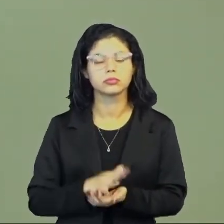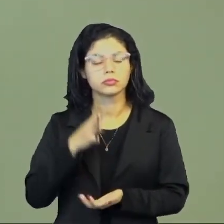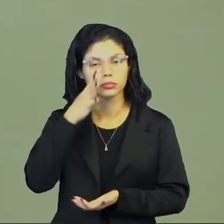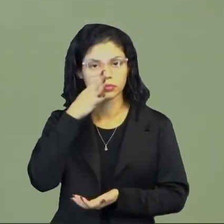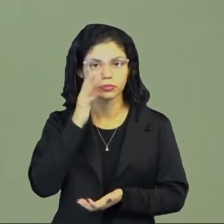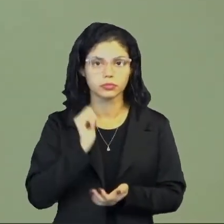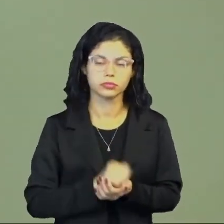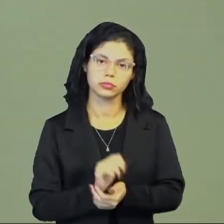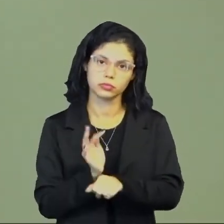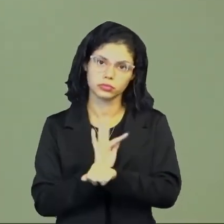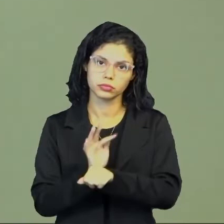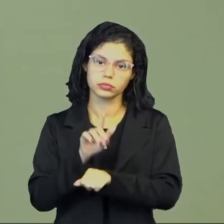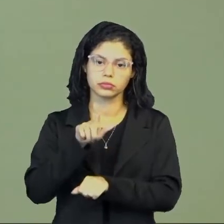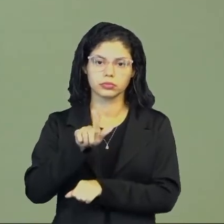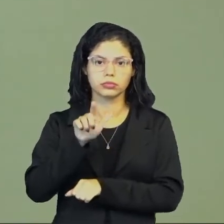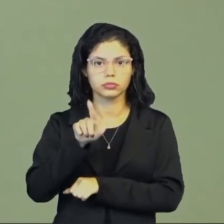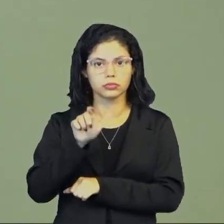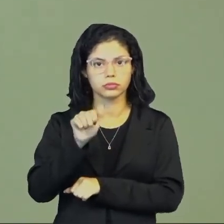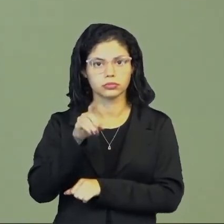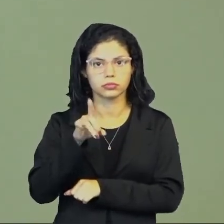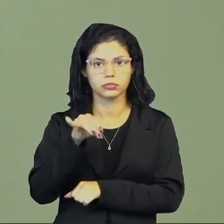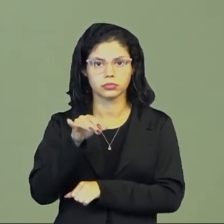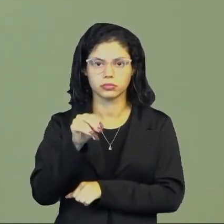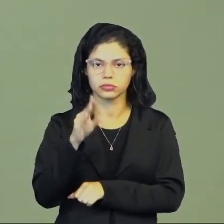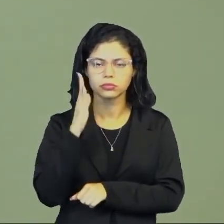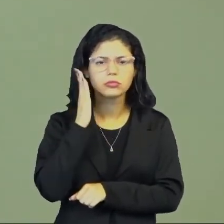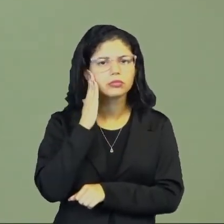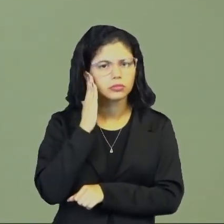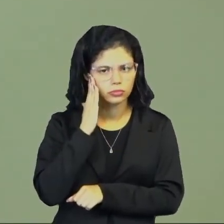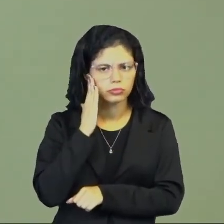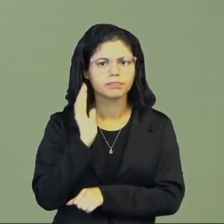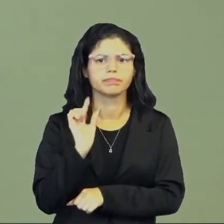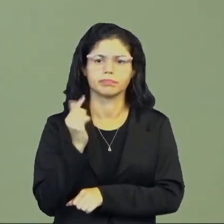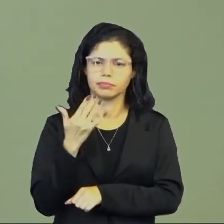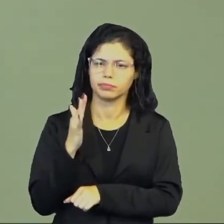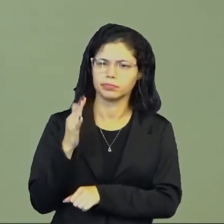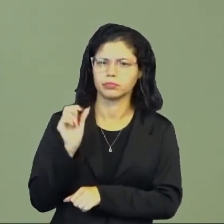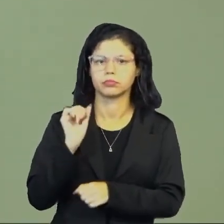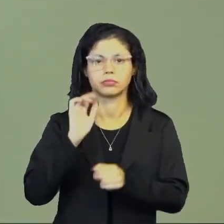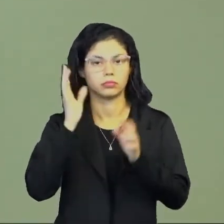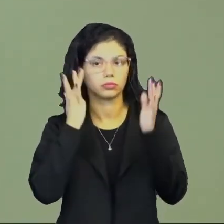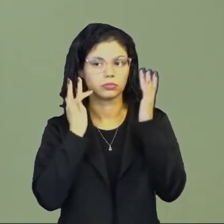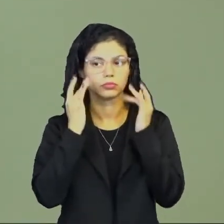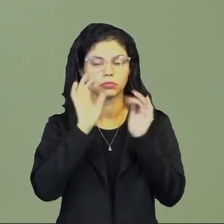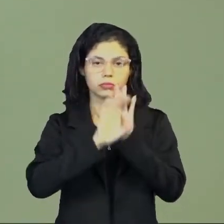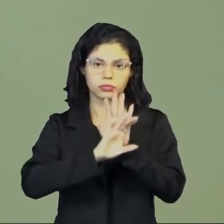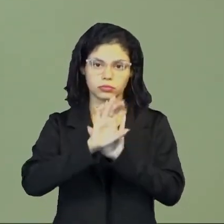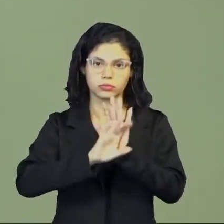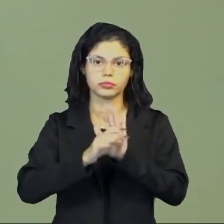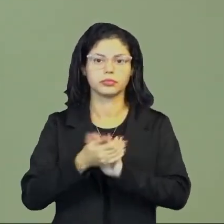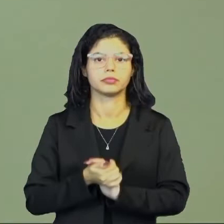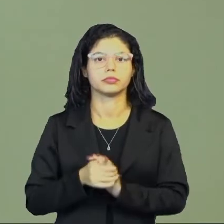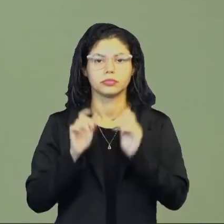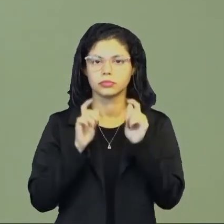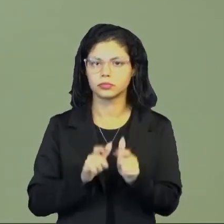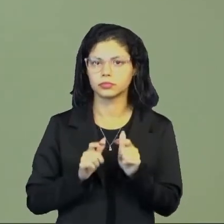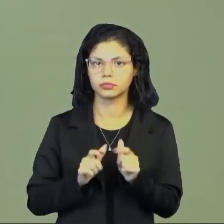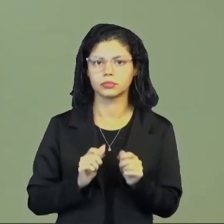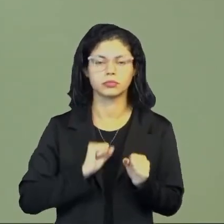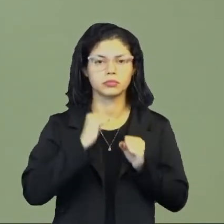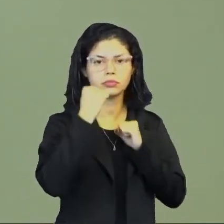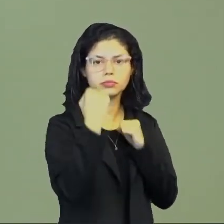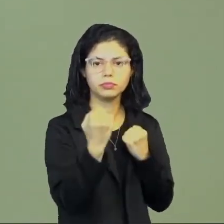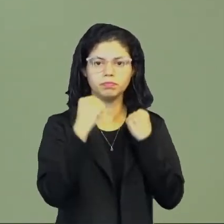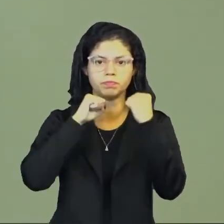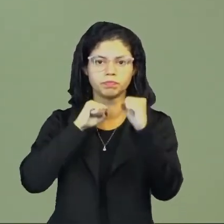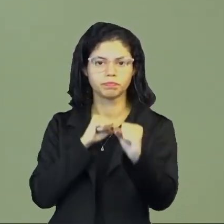assistido aquele filme Gladiador, vocês vão entender um pouquinho dessa concepção do teatro grego, onde na hora da luta,